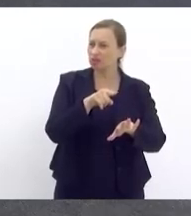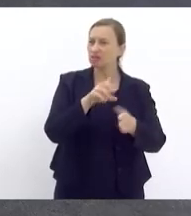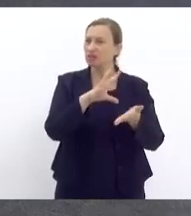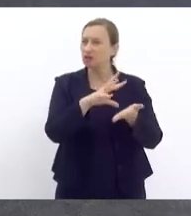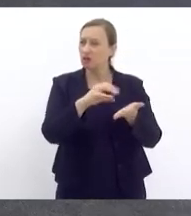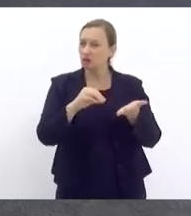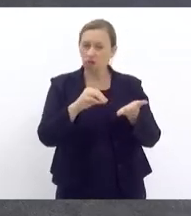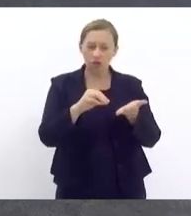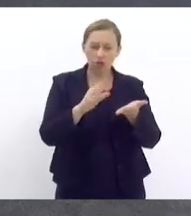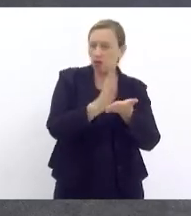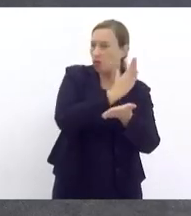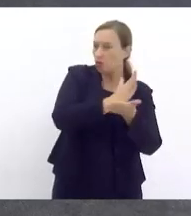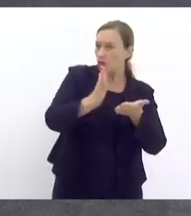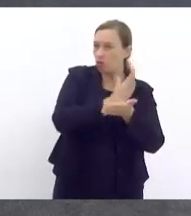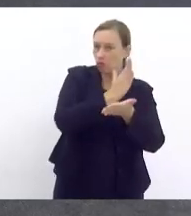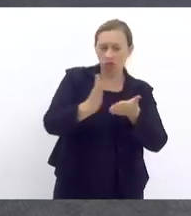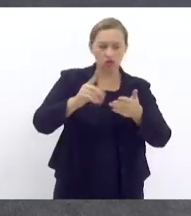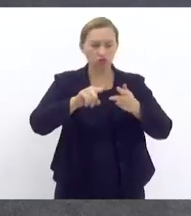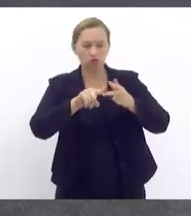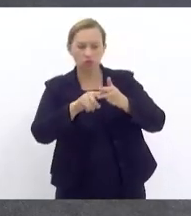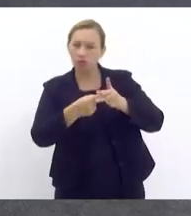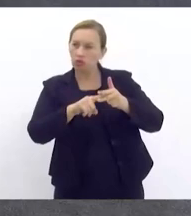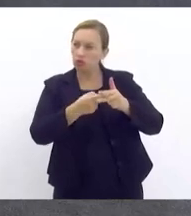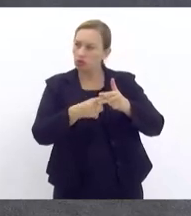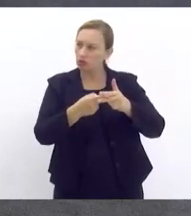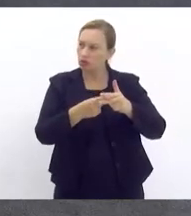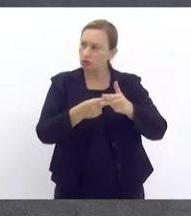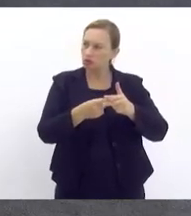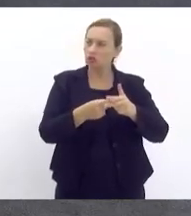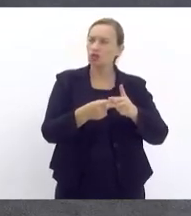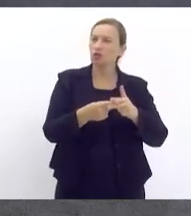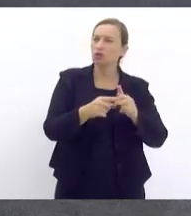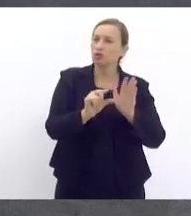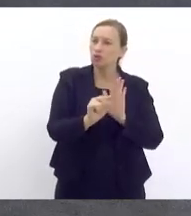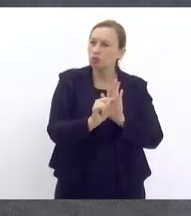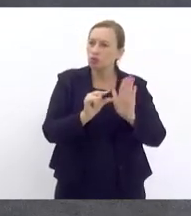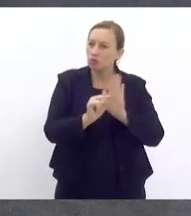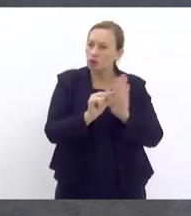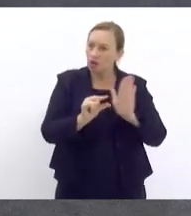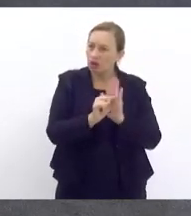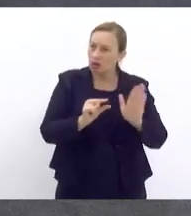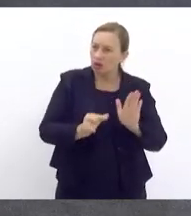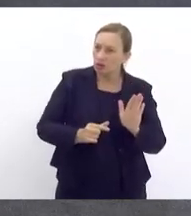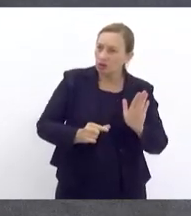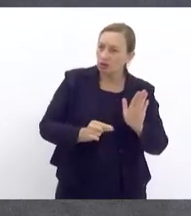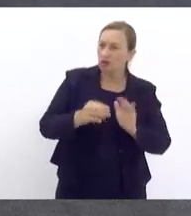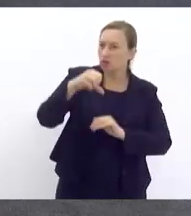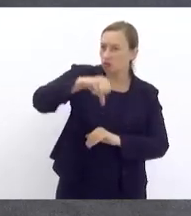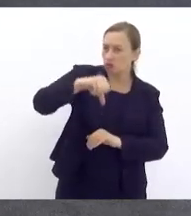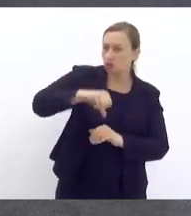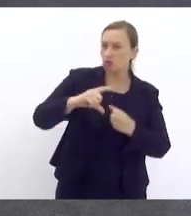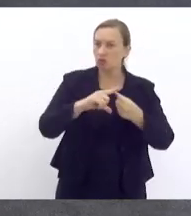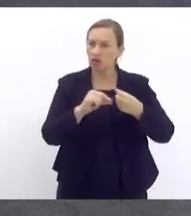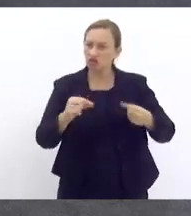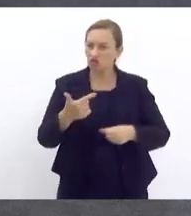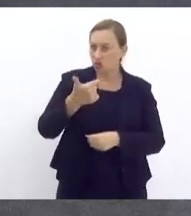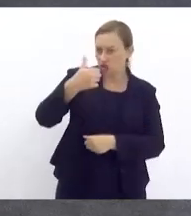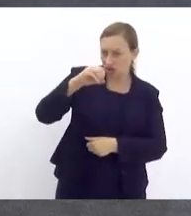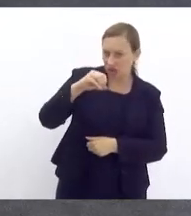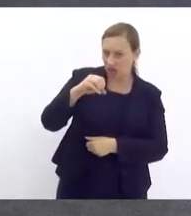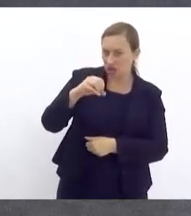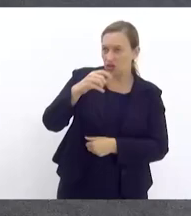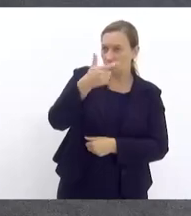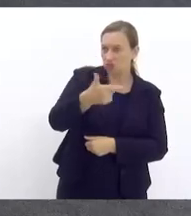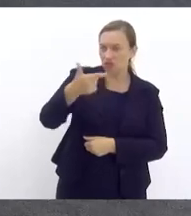modificações e no parágrafo nono do artigo 10 do artigo